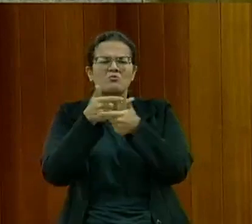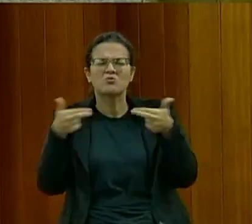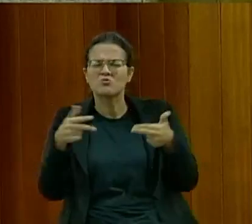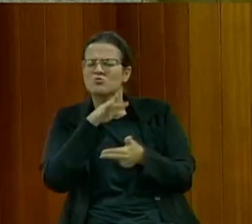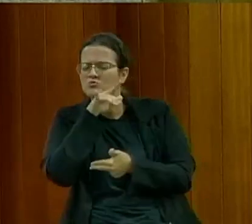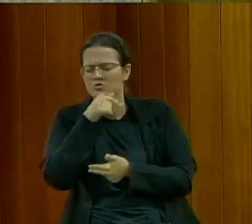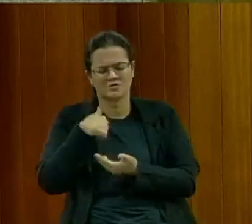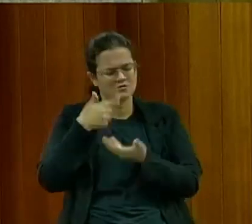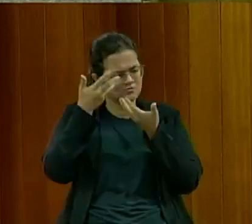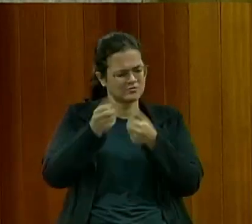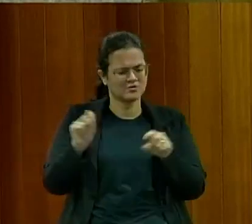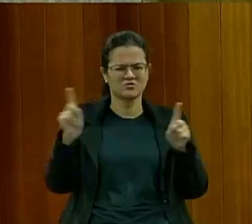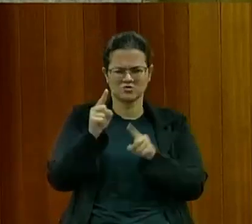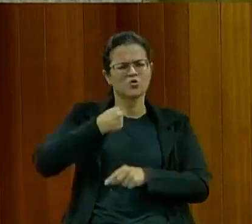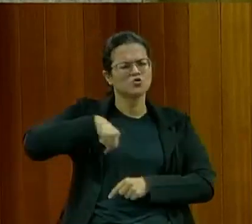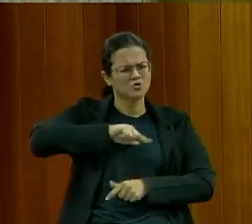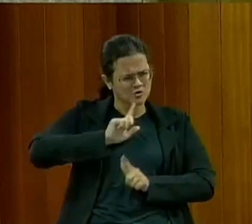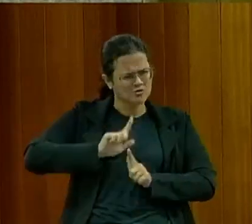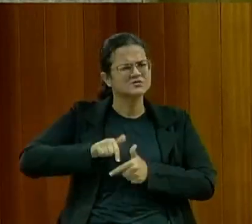atender todos os vereadores.